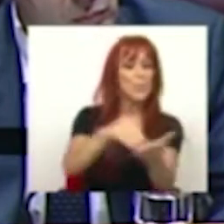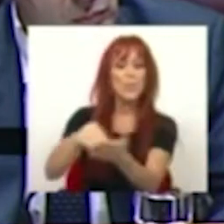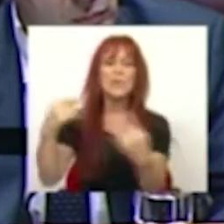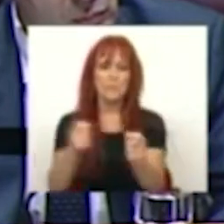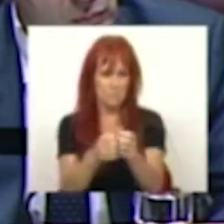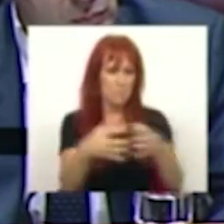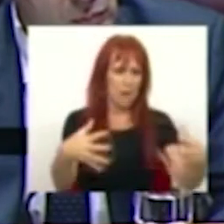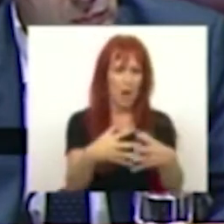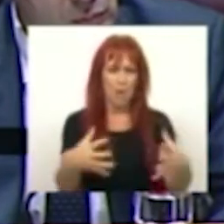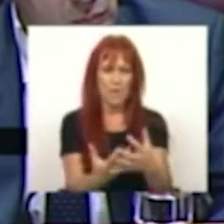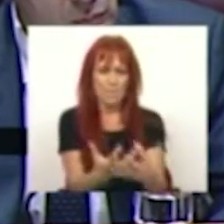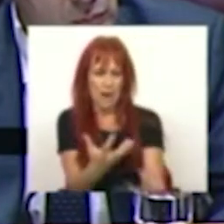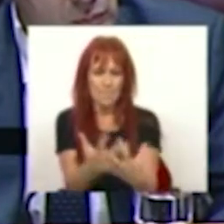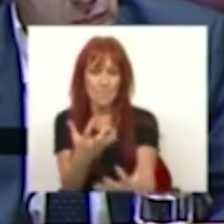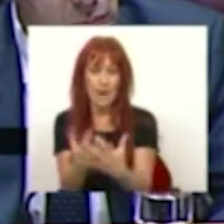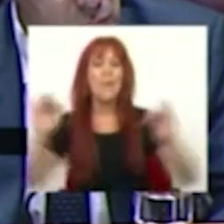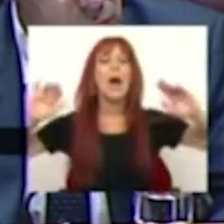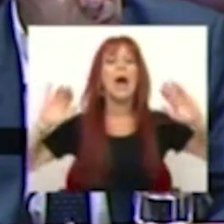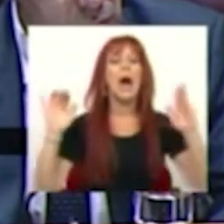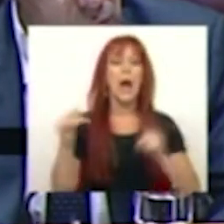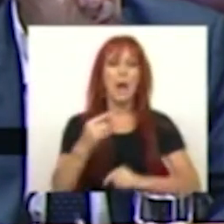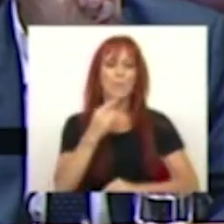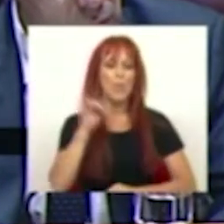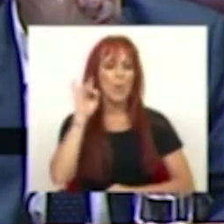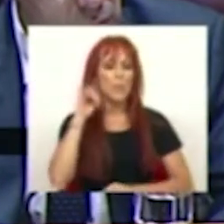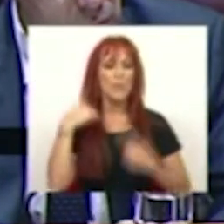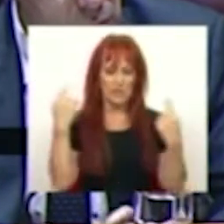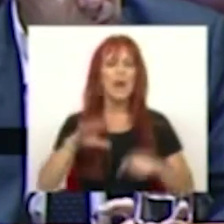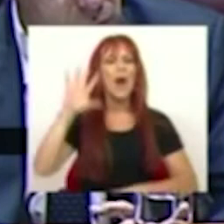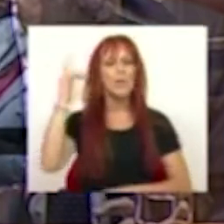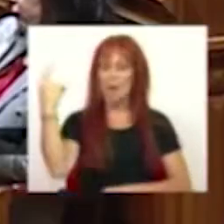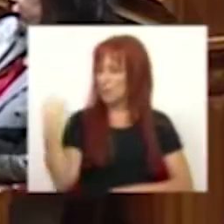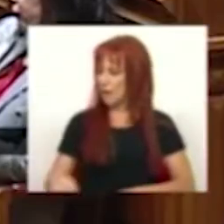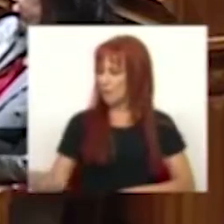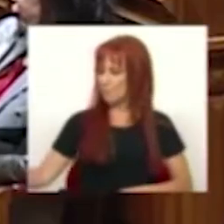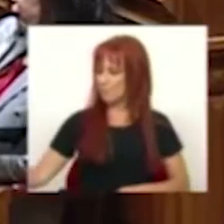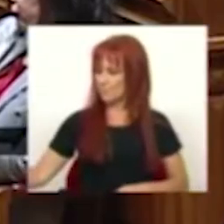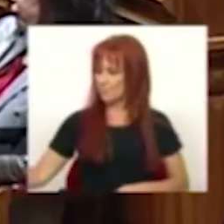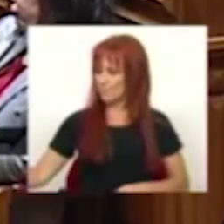tinha maior incidência. E essa redução é muito importante que tenha acontecido.